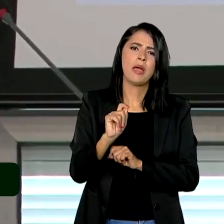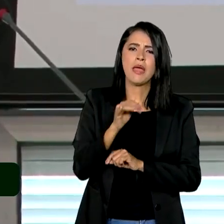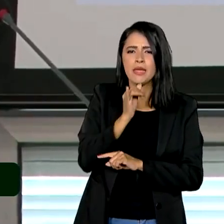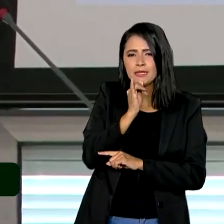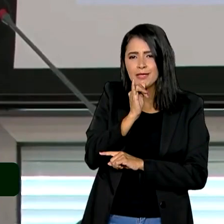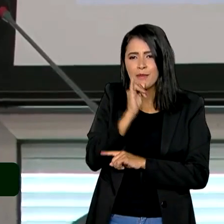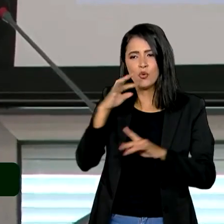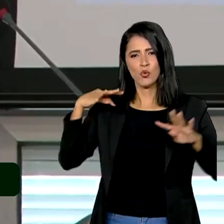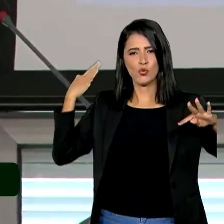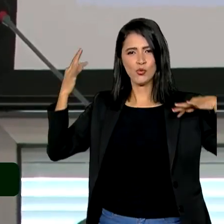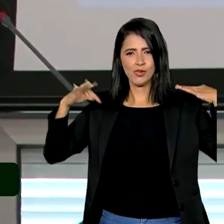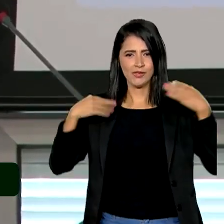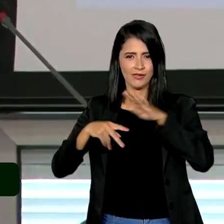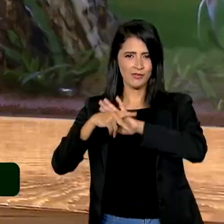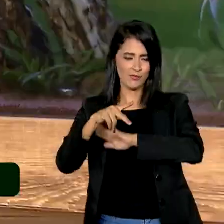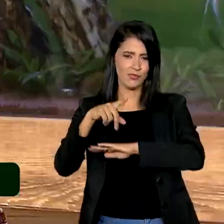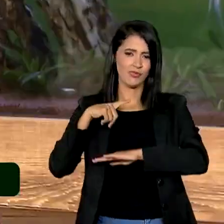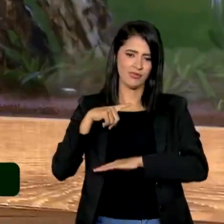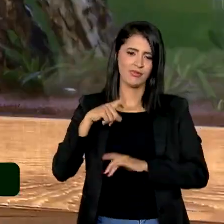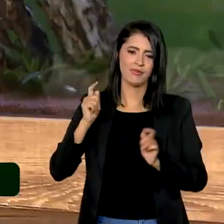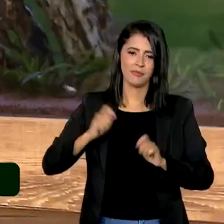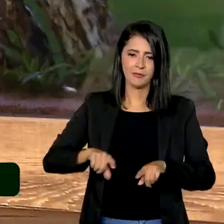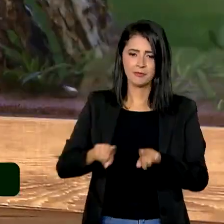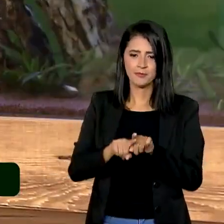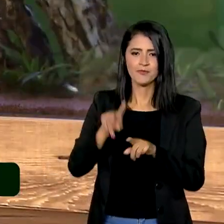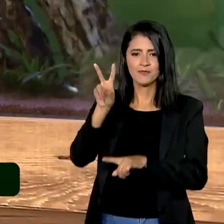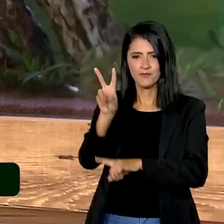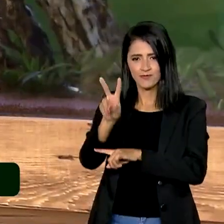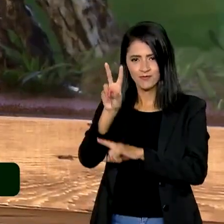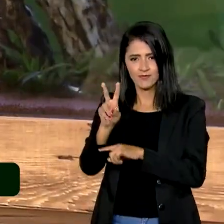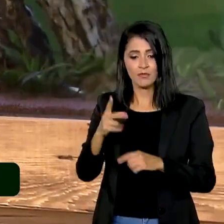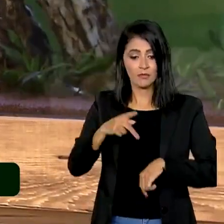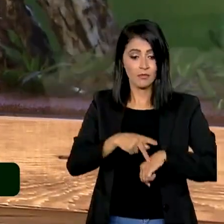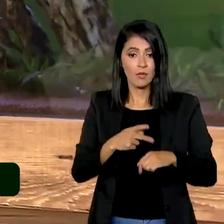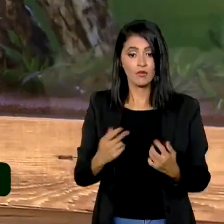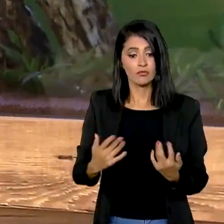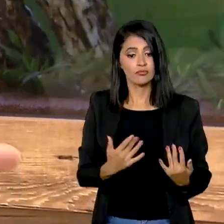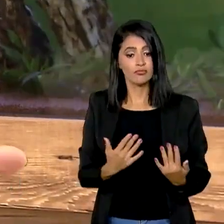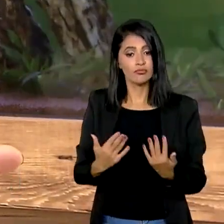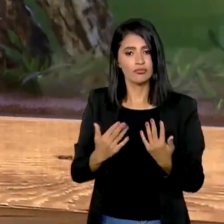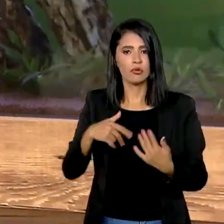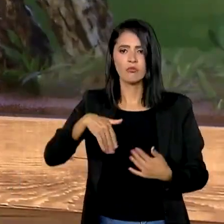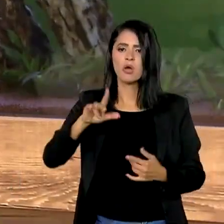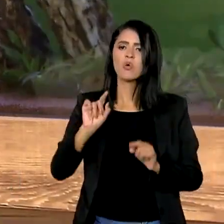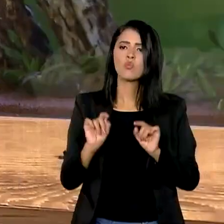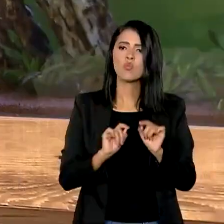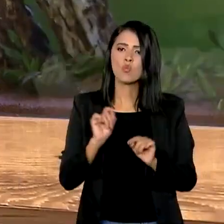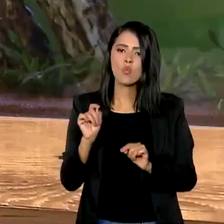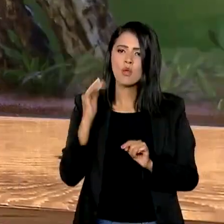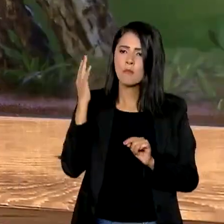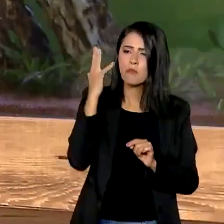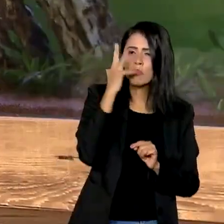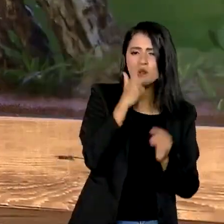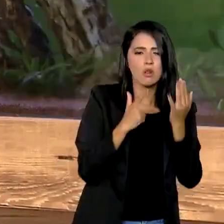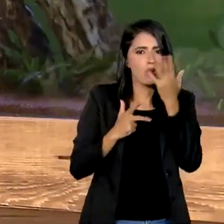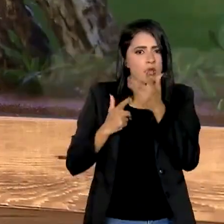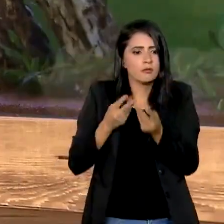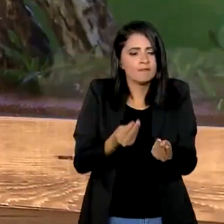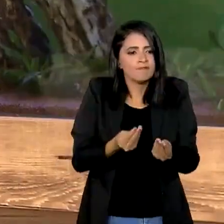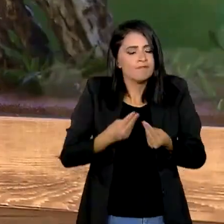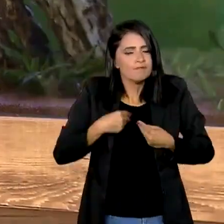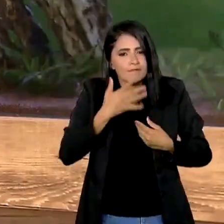exemplo, no turismo da nossa costa. Preservar um recife de corais vai muito além da beleza que ele